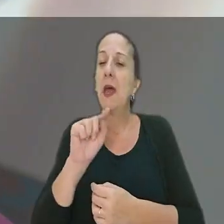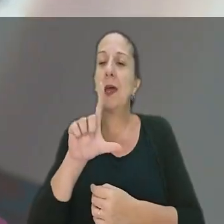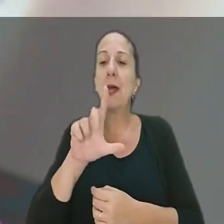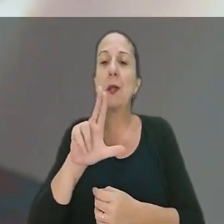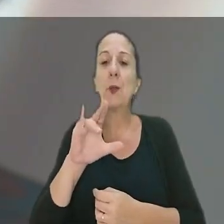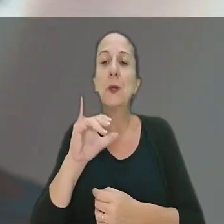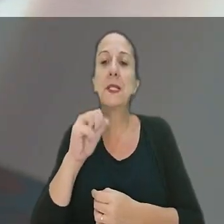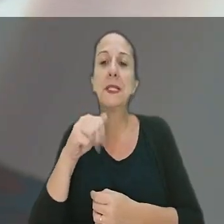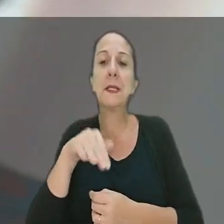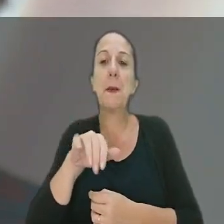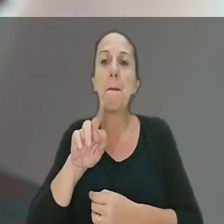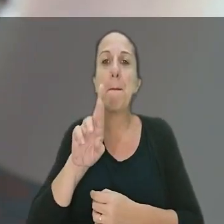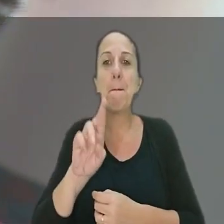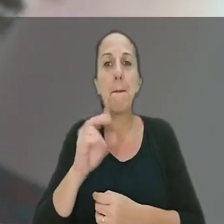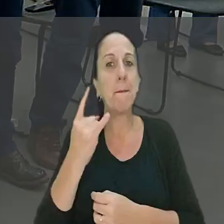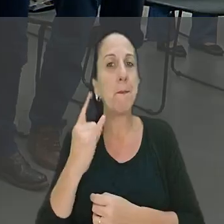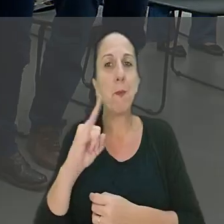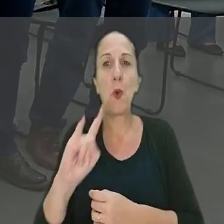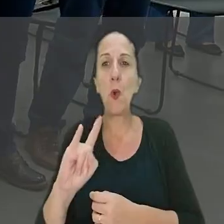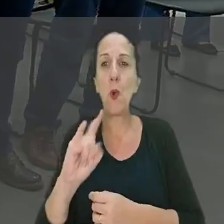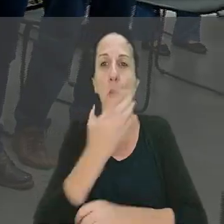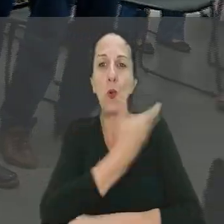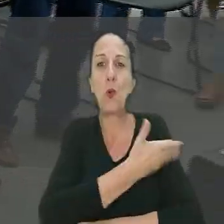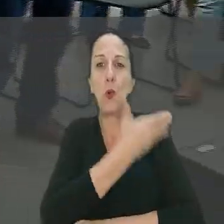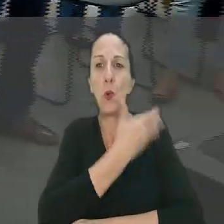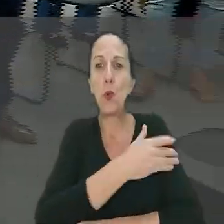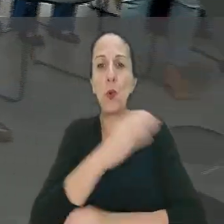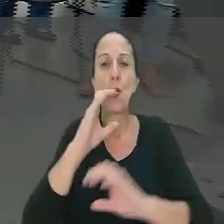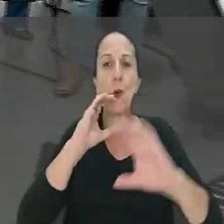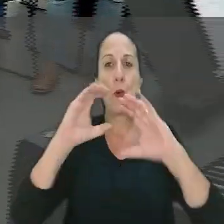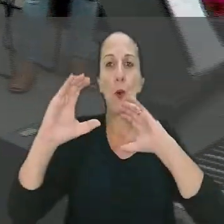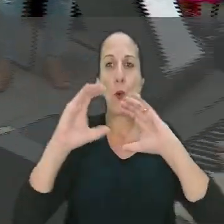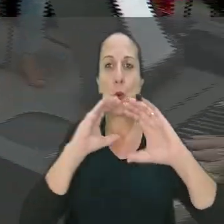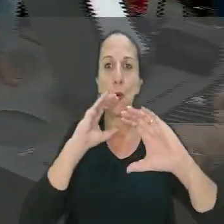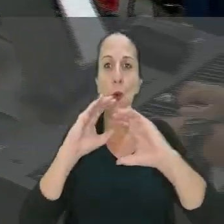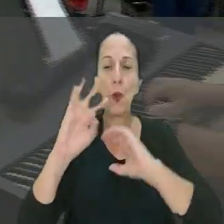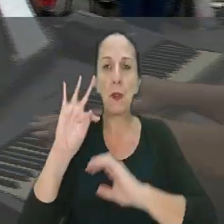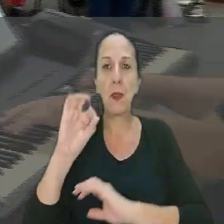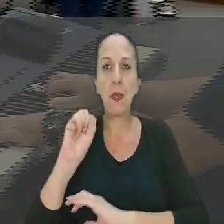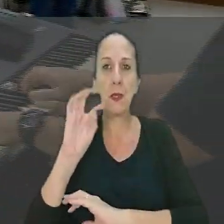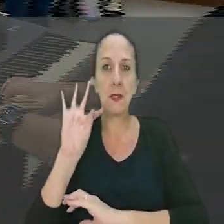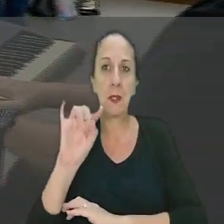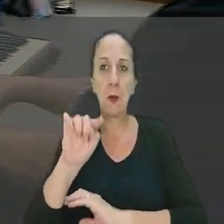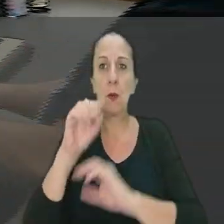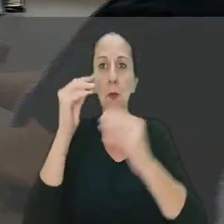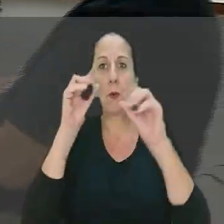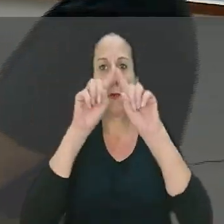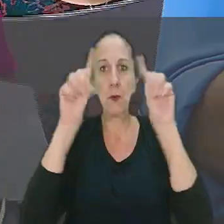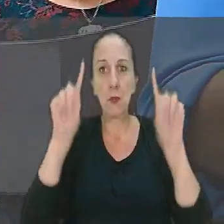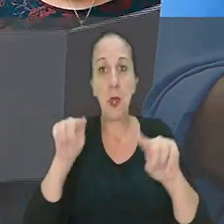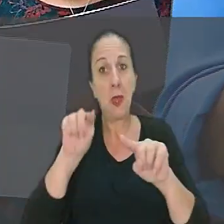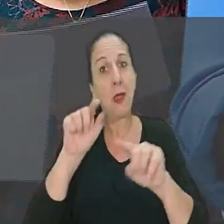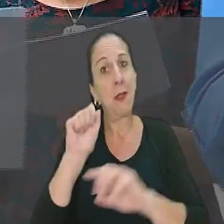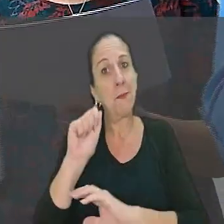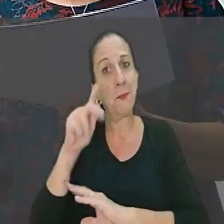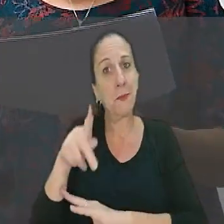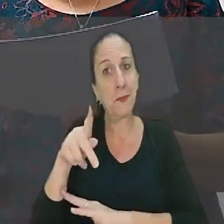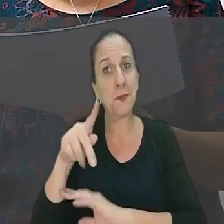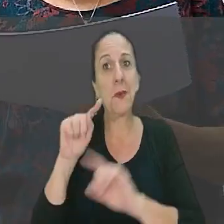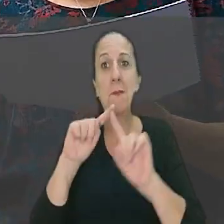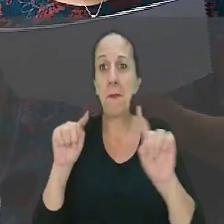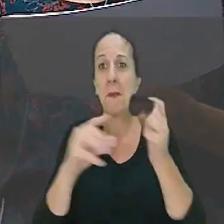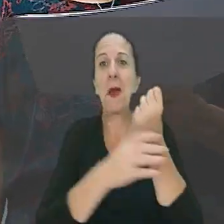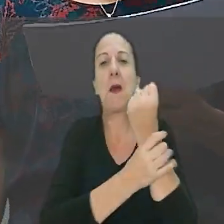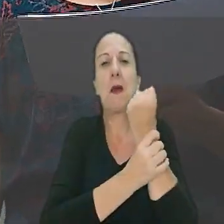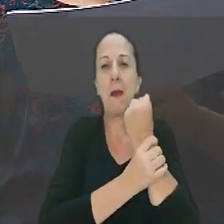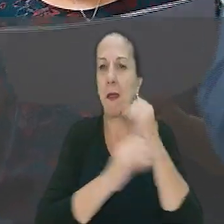Esta é a Lucimar Rodrigues, em seu último ensaio do coral do Tribunal Superior do Trabalho como servidora. É que ela se aposentou,